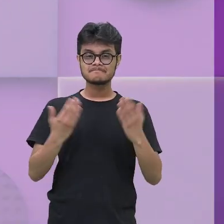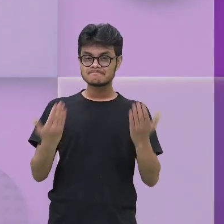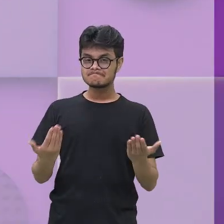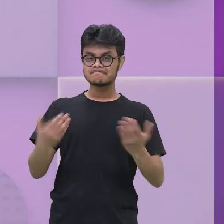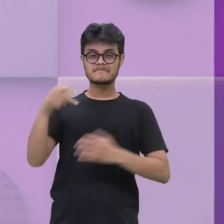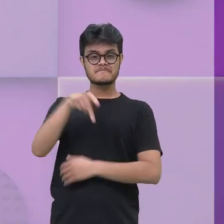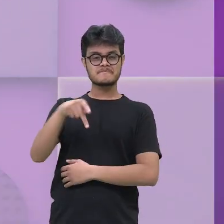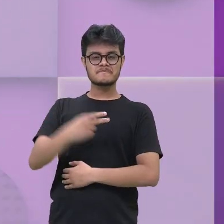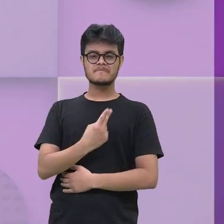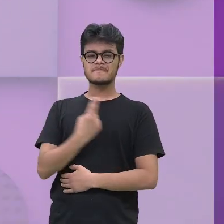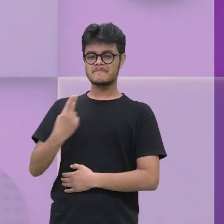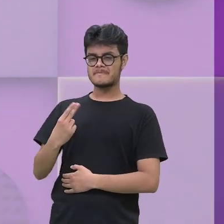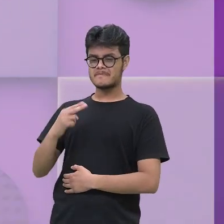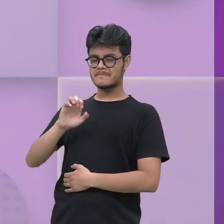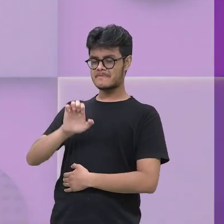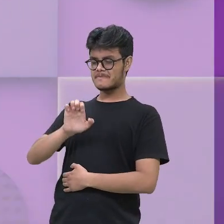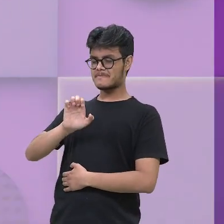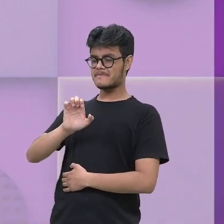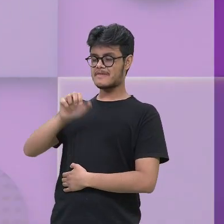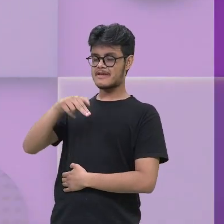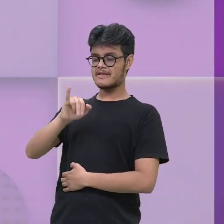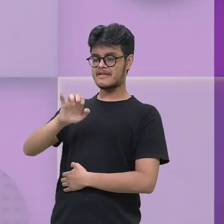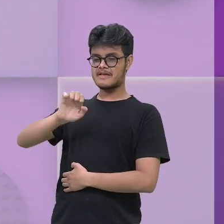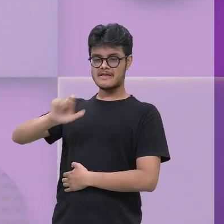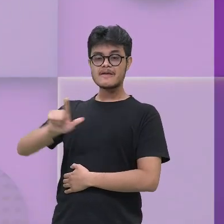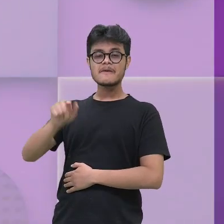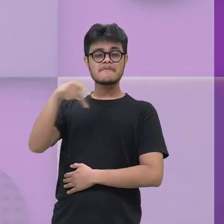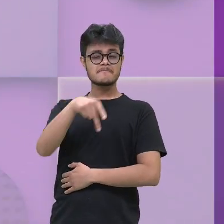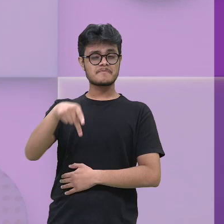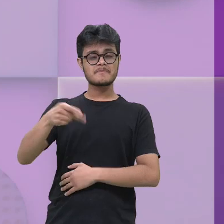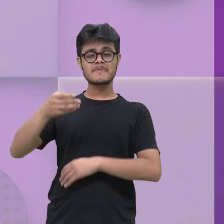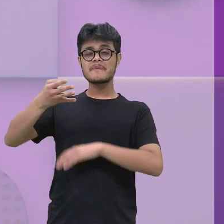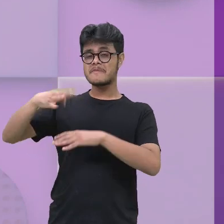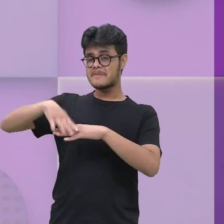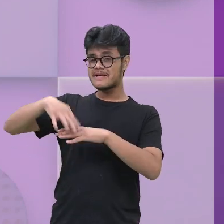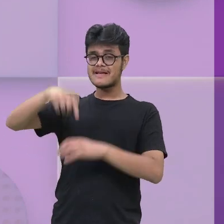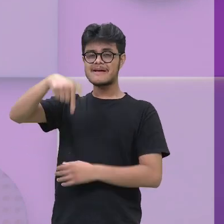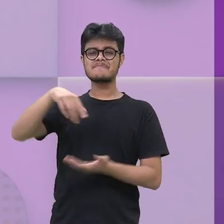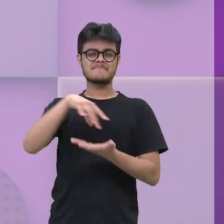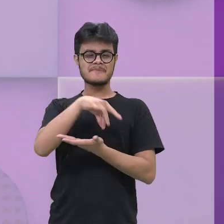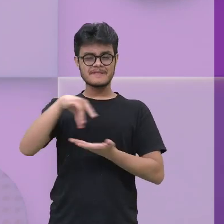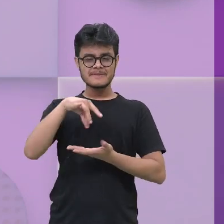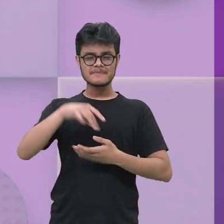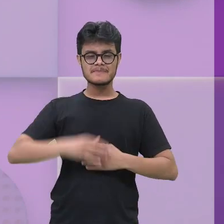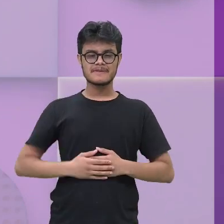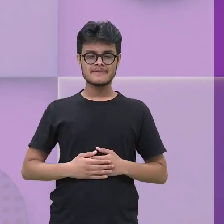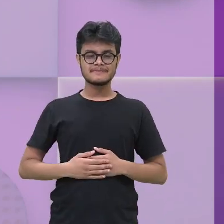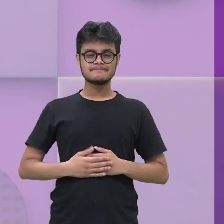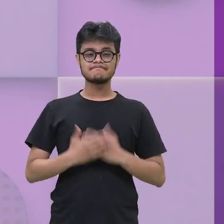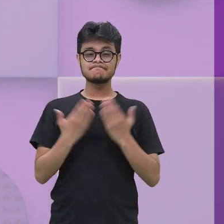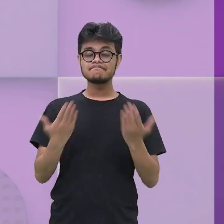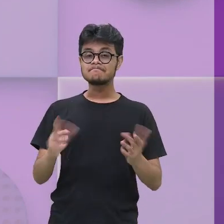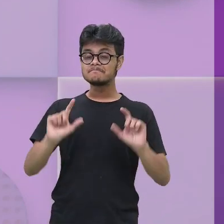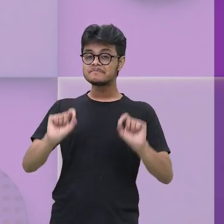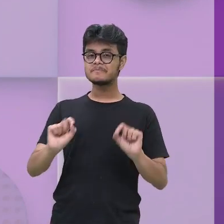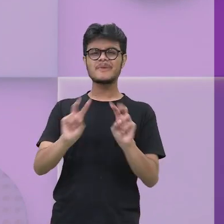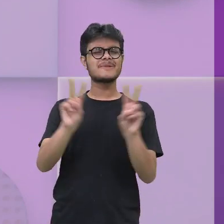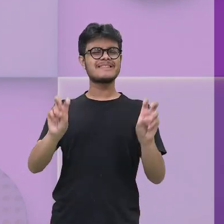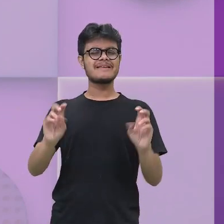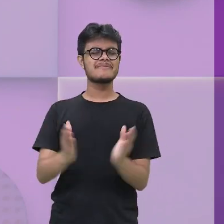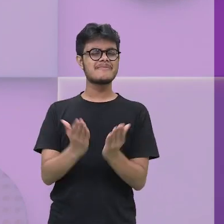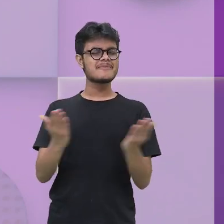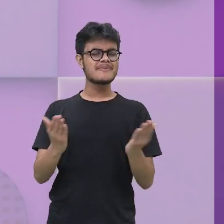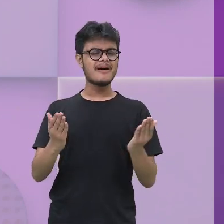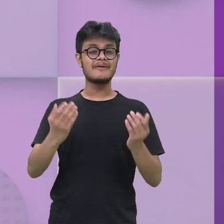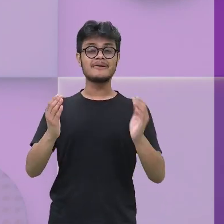Eu sou o professor Aniel Santos, professor de matemática aqui do Centro de Mídias de Educação do Amazonas. Vamos ver o que temos para a nossa aula